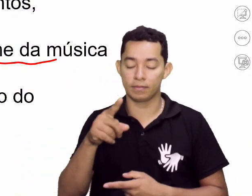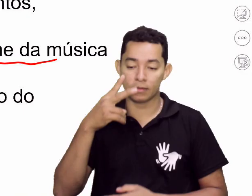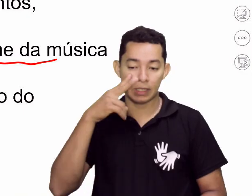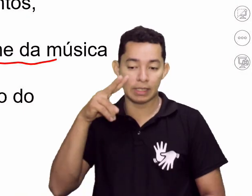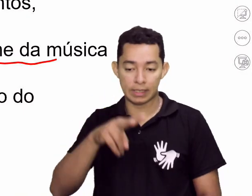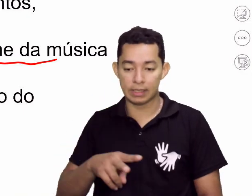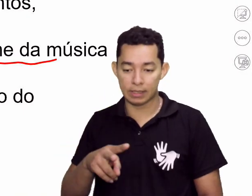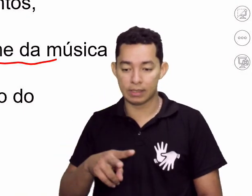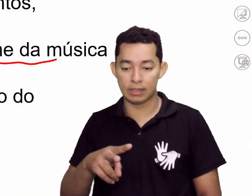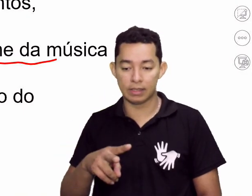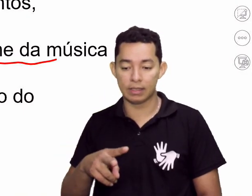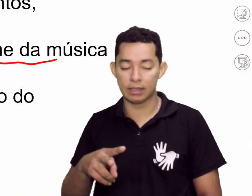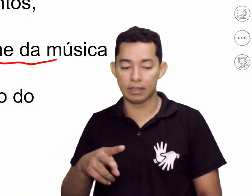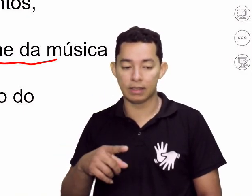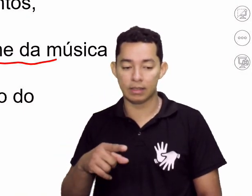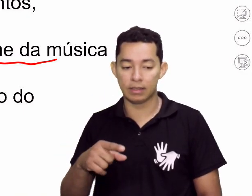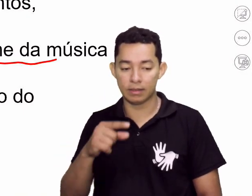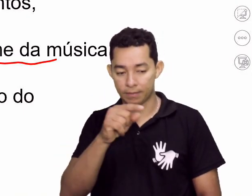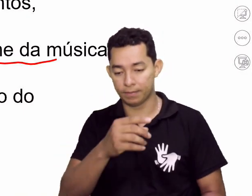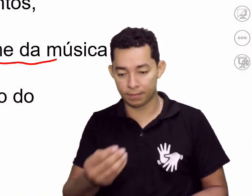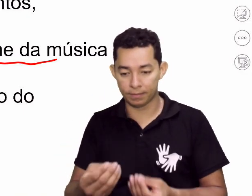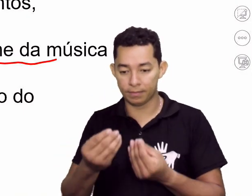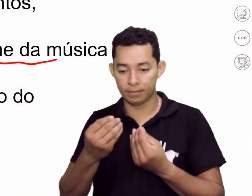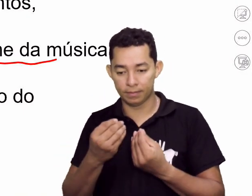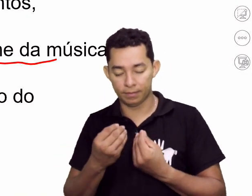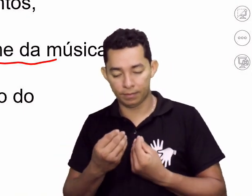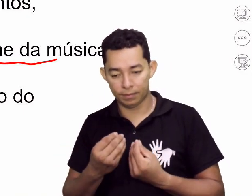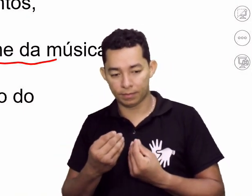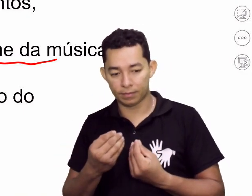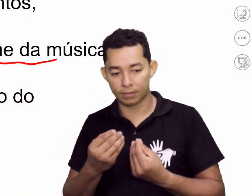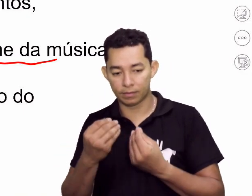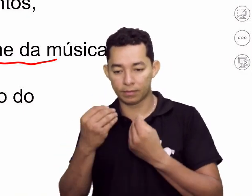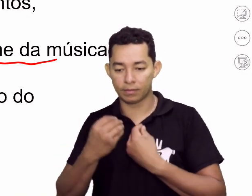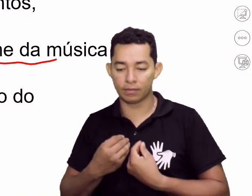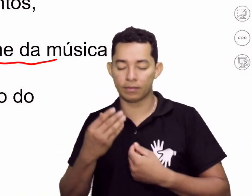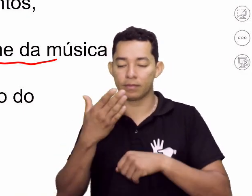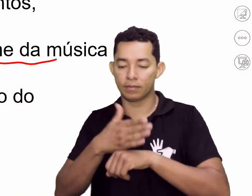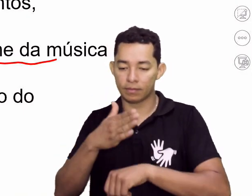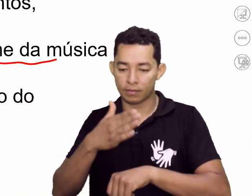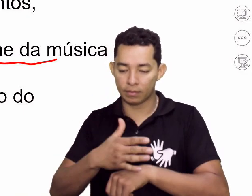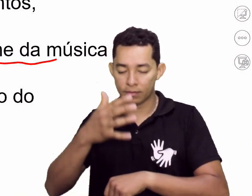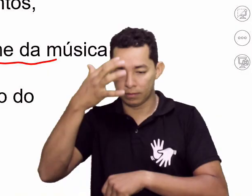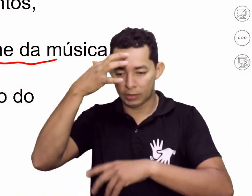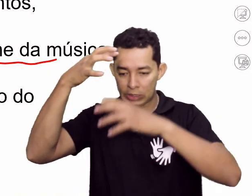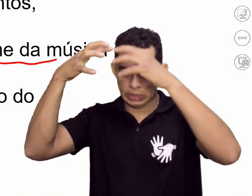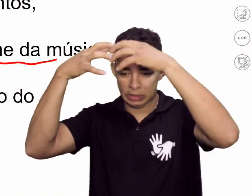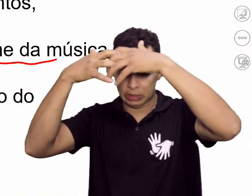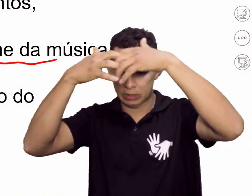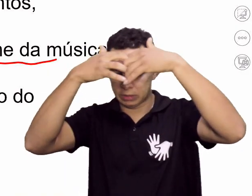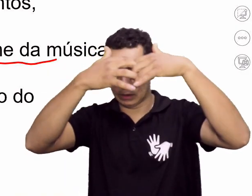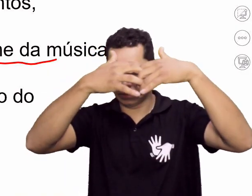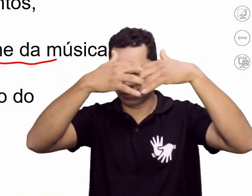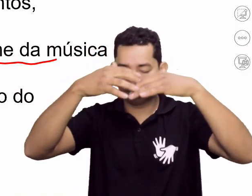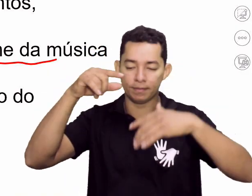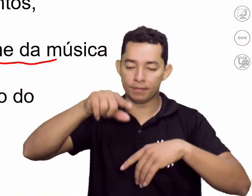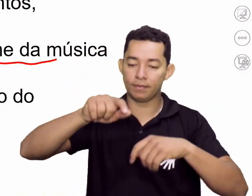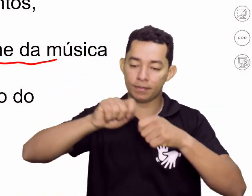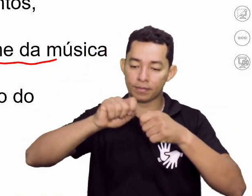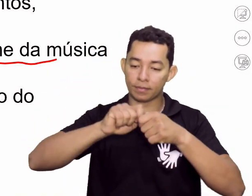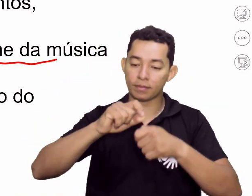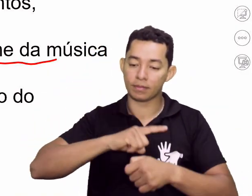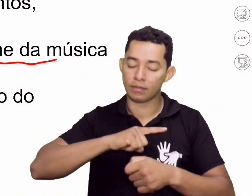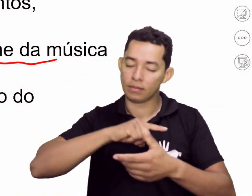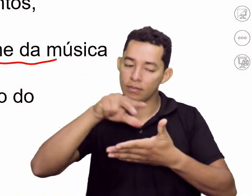lê, você traz um exercício para o cérebro que faz com que você